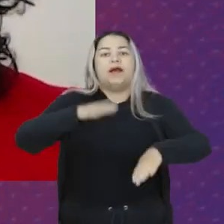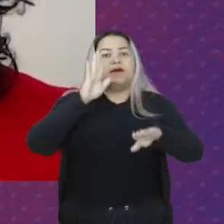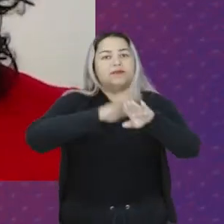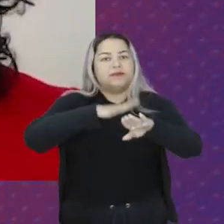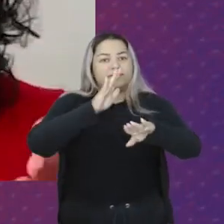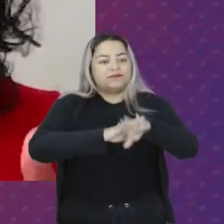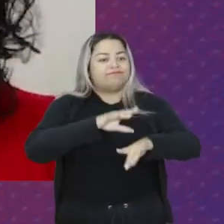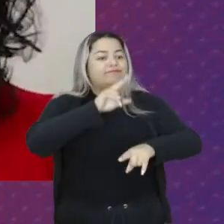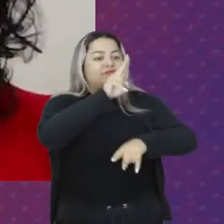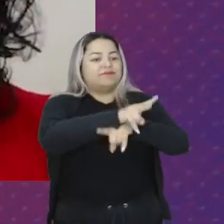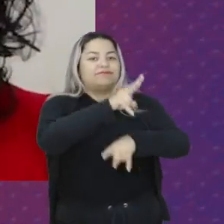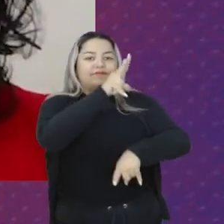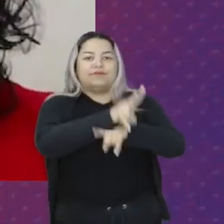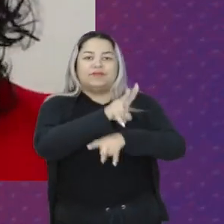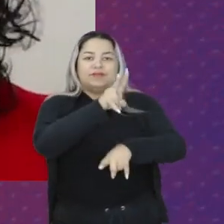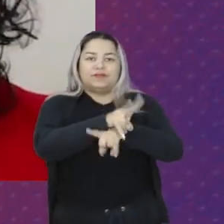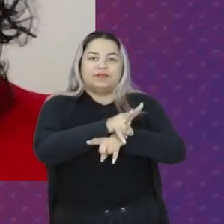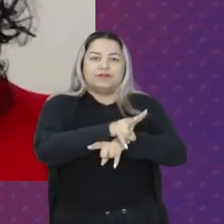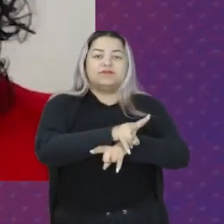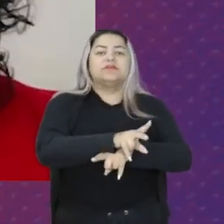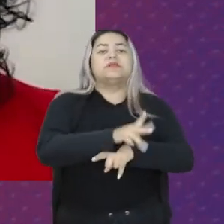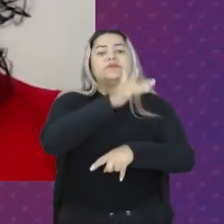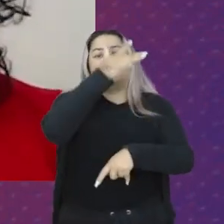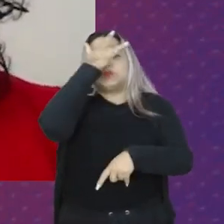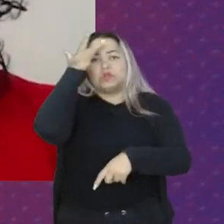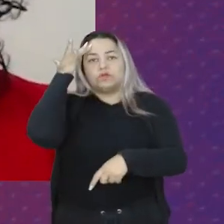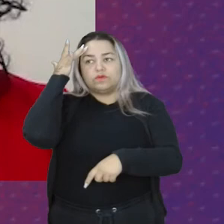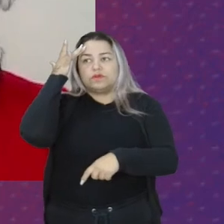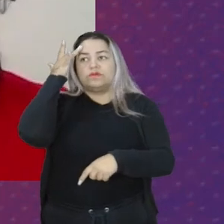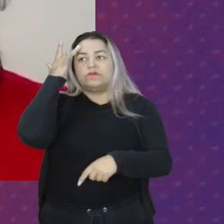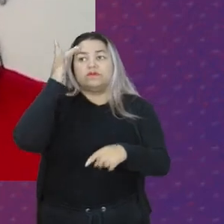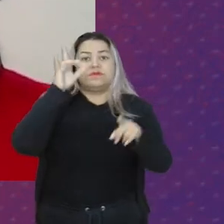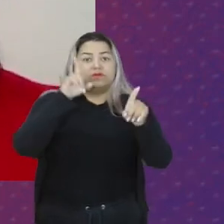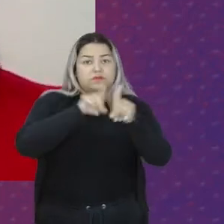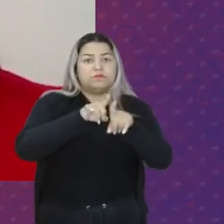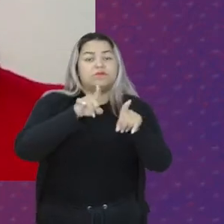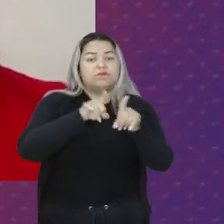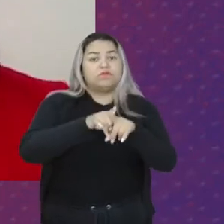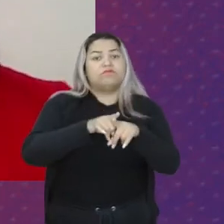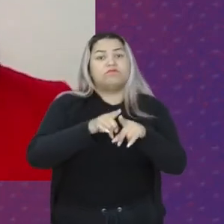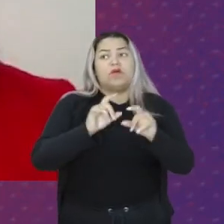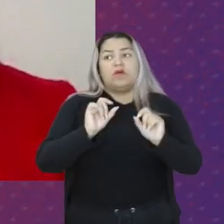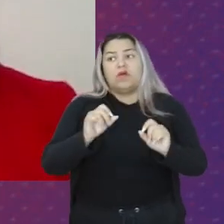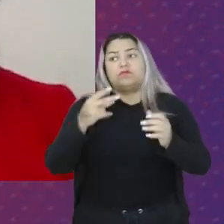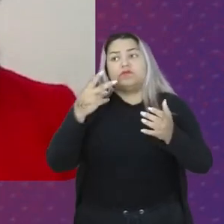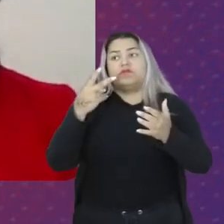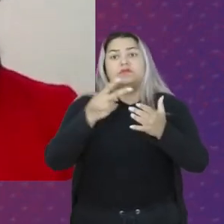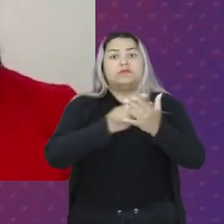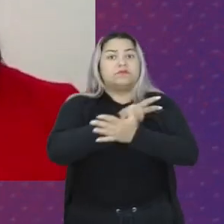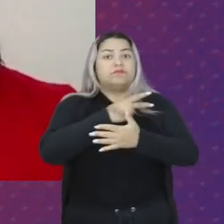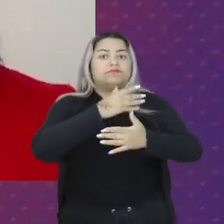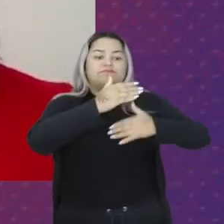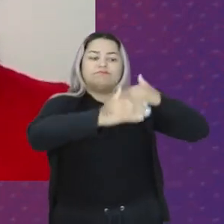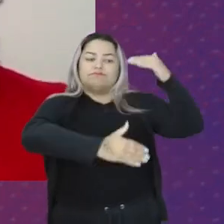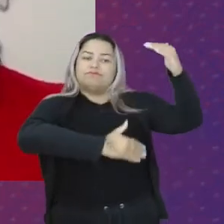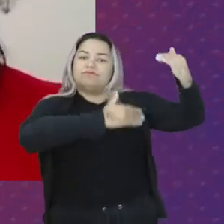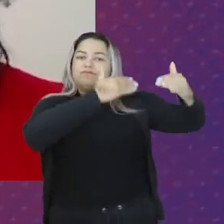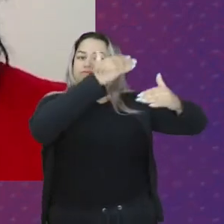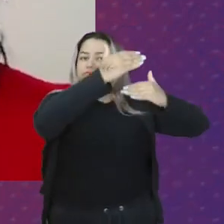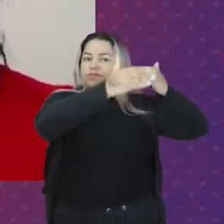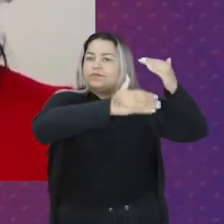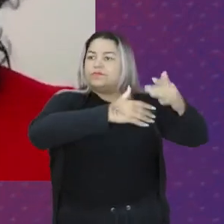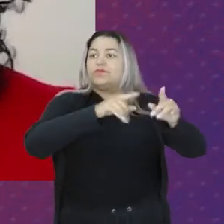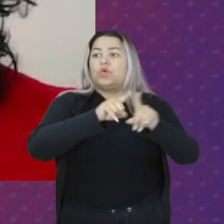nossa proteção, porque são seres que estão numa peculiar situação de desenvolvimento. Então,